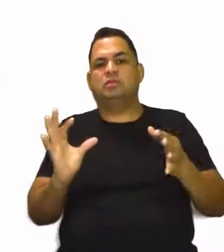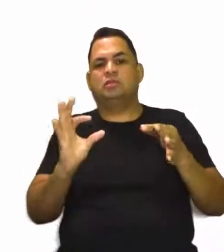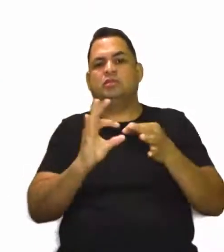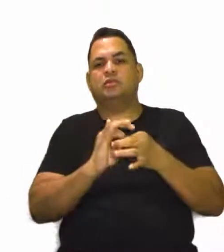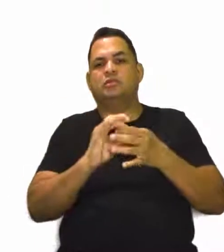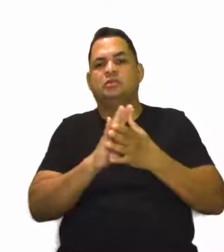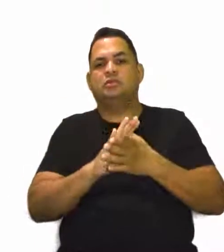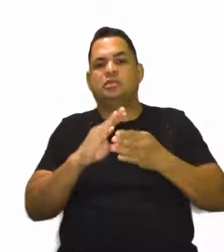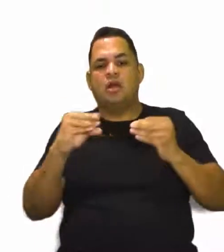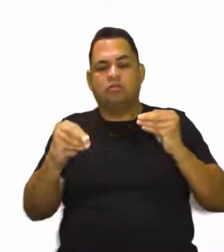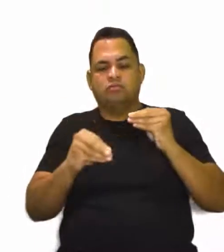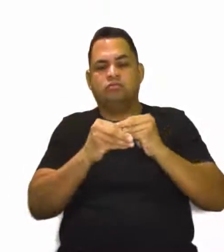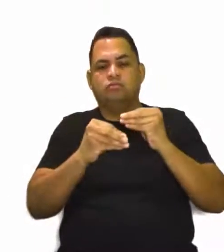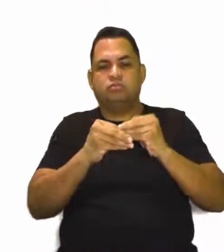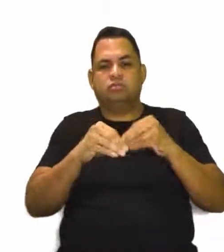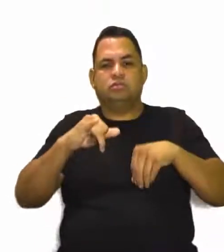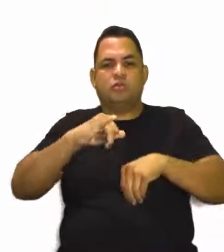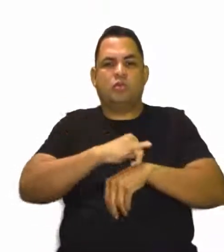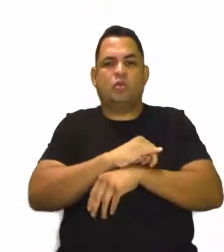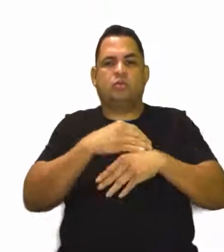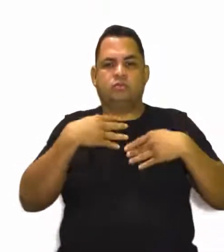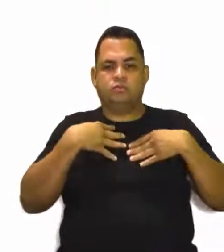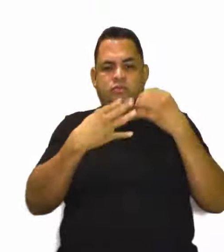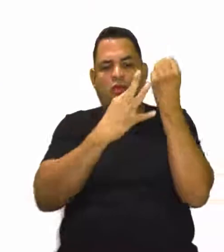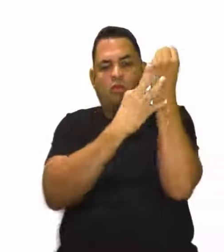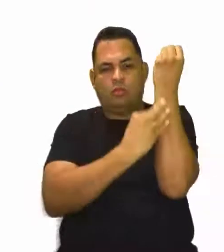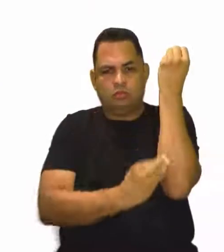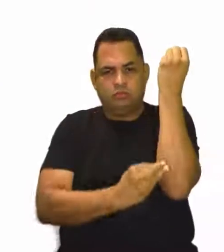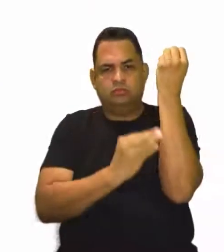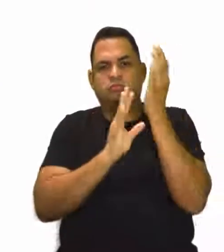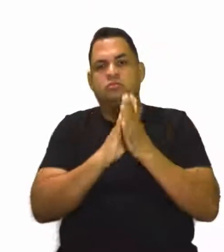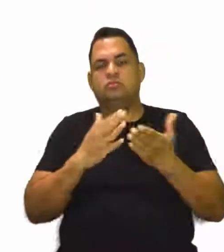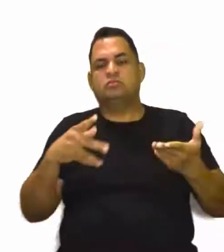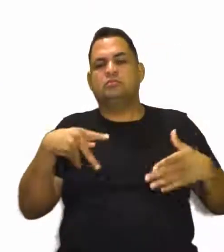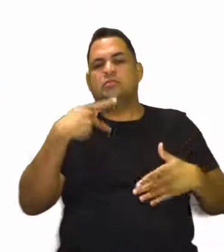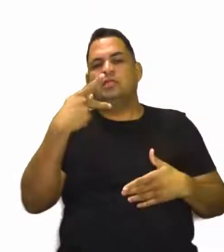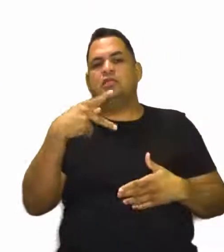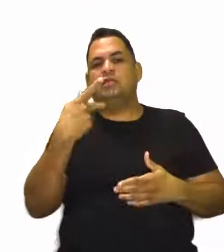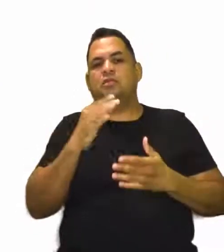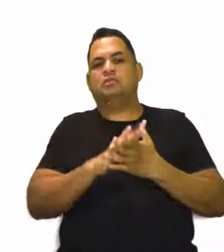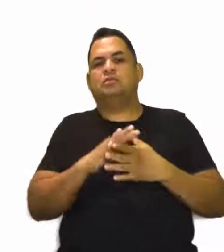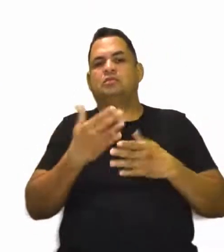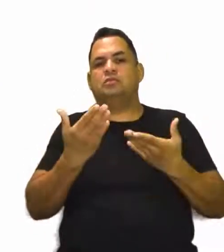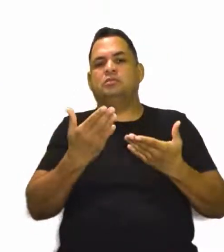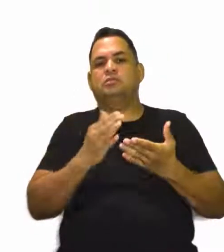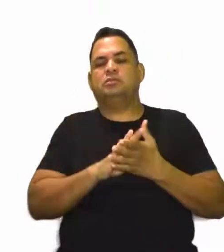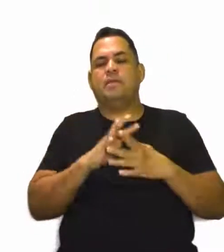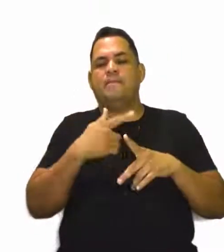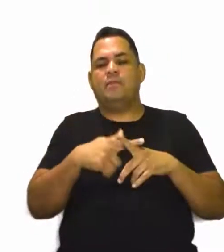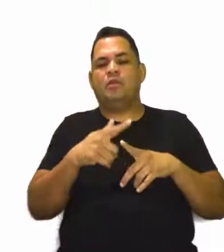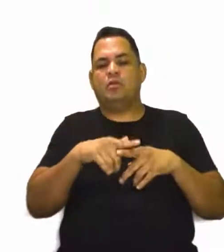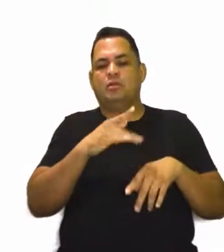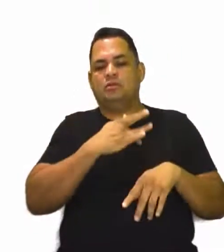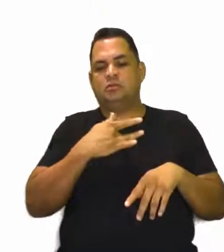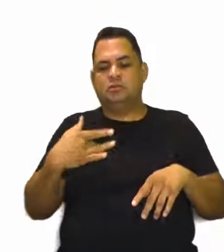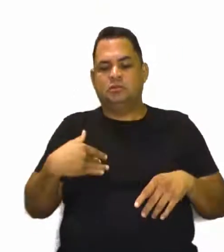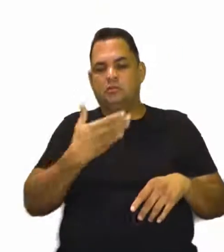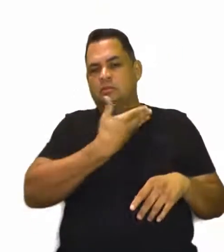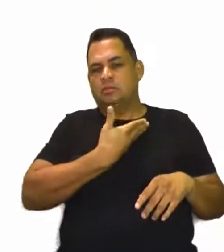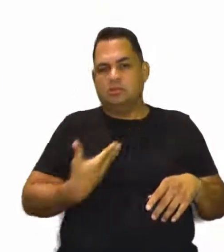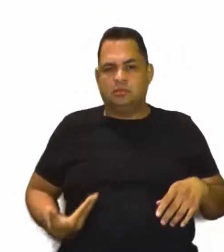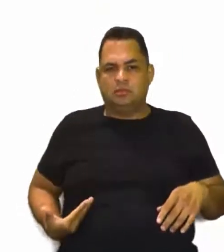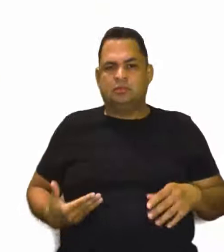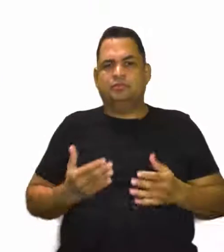ao acúmulo de gordura nos tecidos. Ressaltamos a obesidade como problema de saúde